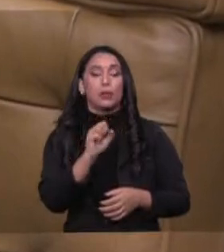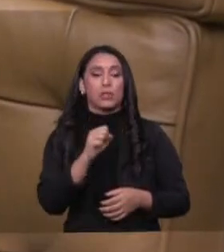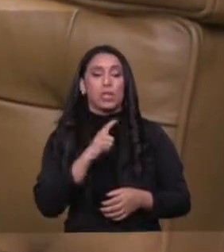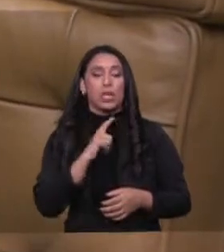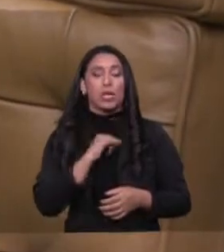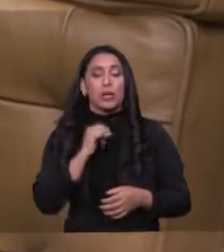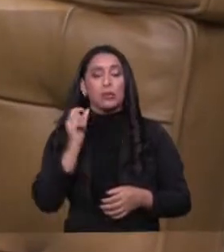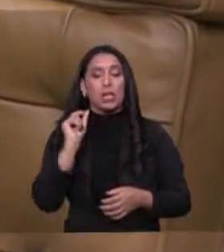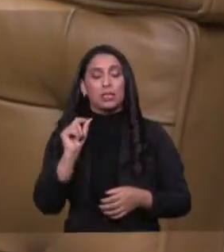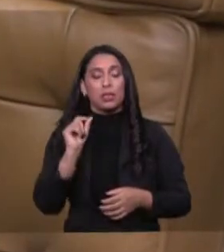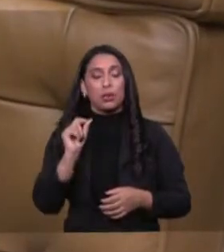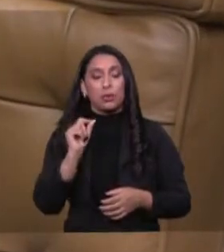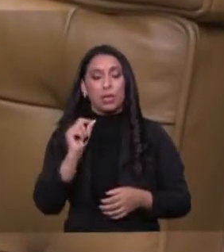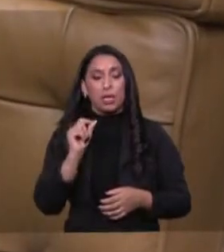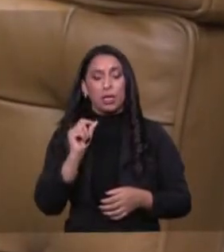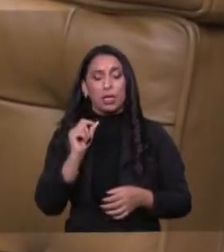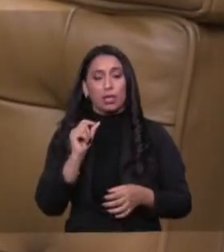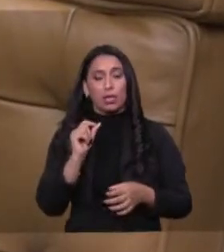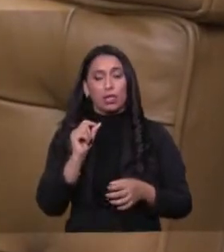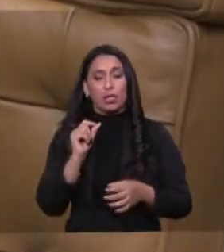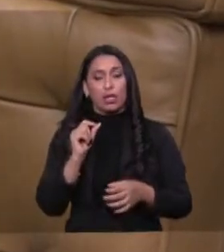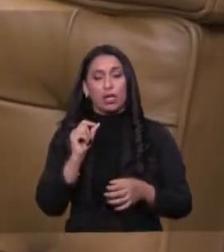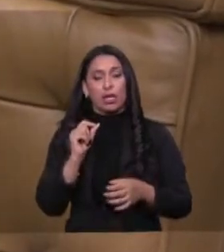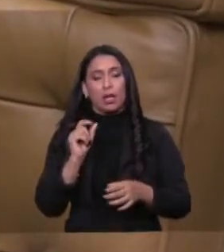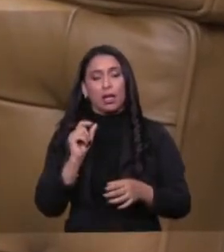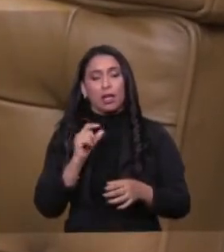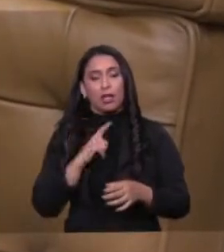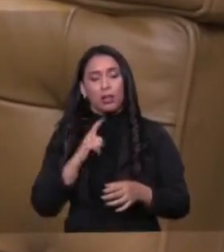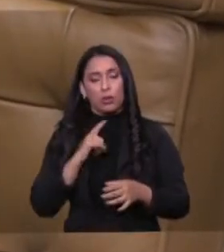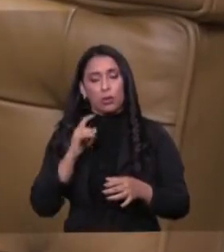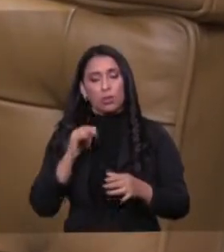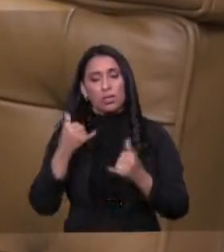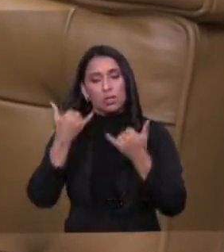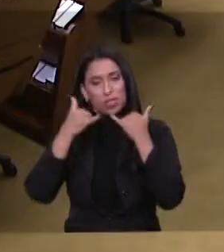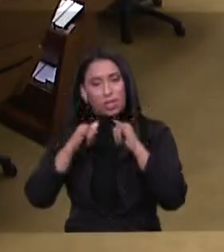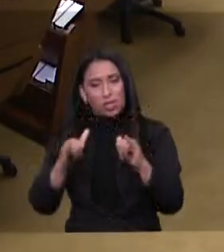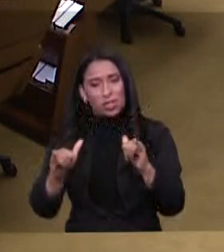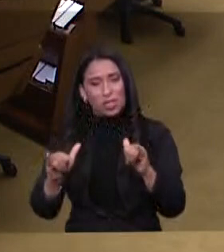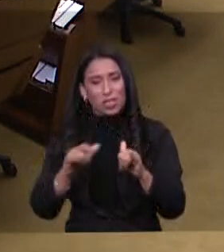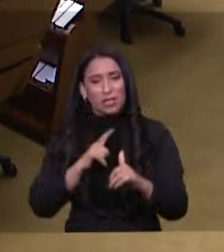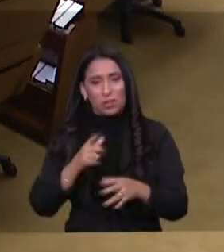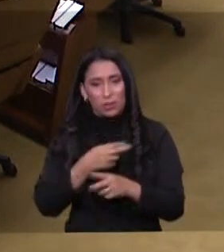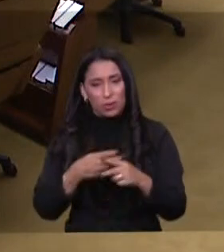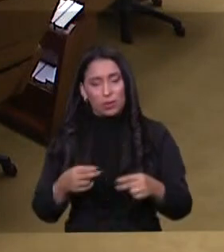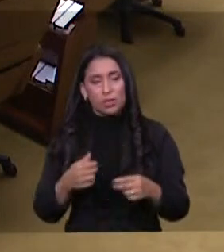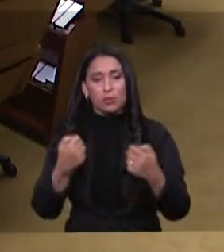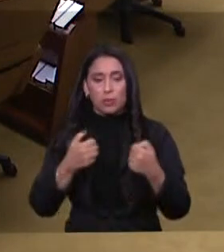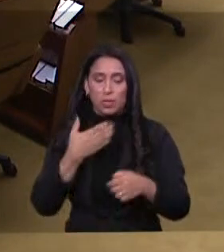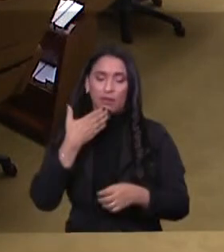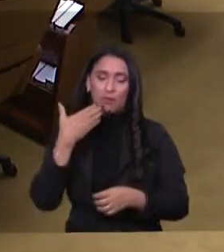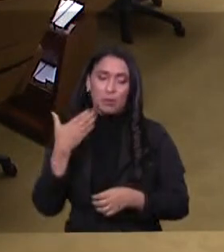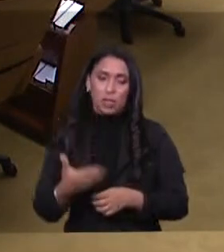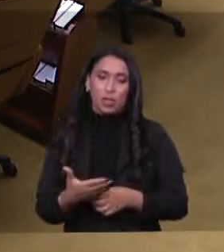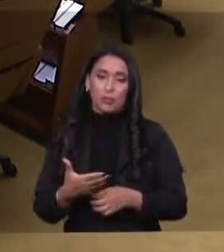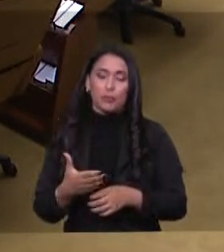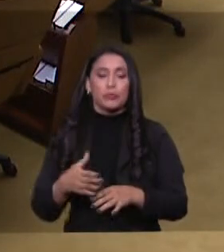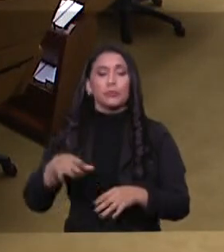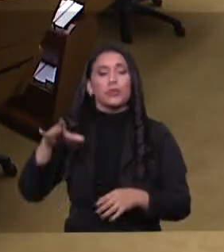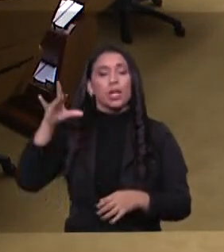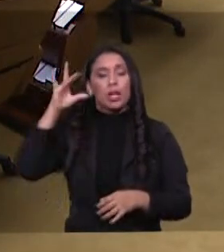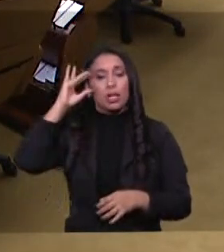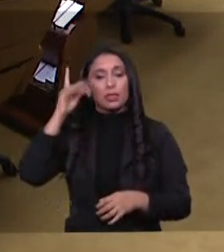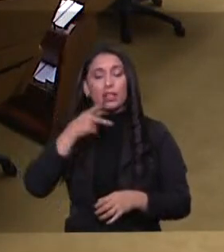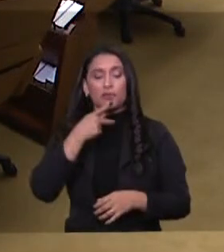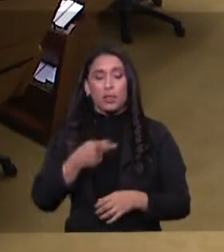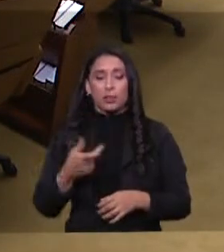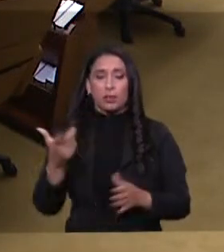transmissão. Está no texto. Me permite, ministro Gilmar, sobre esse aspecto, já lhe devolvendo também a parte.